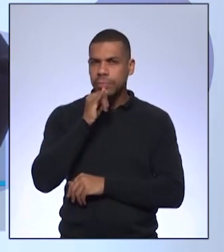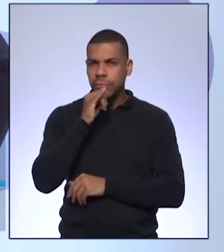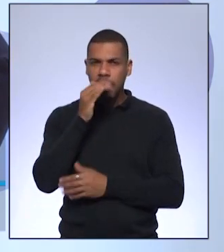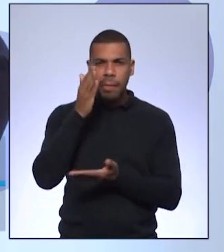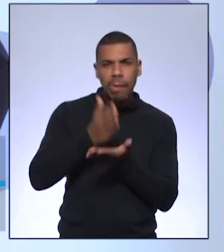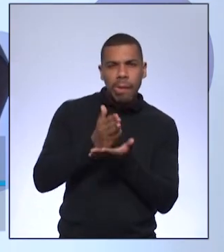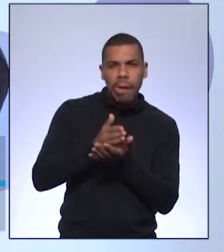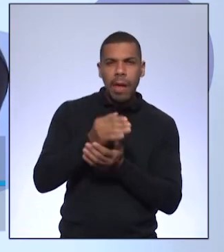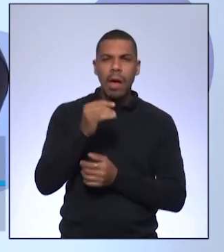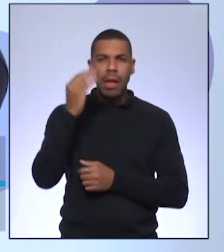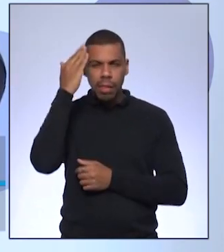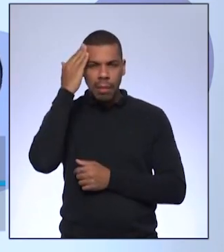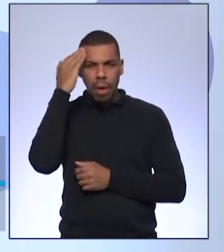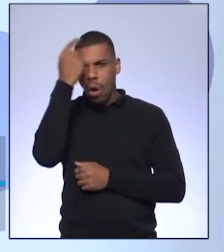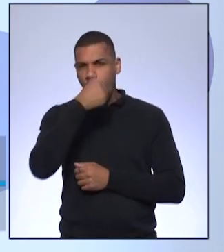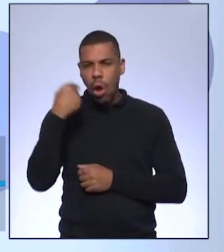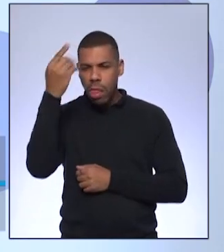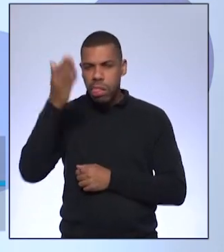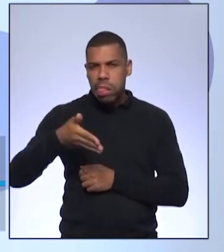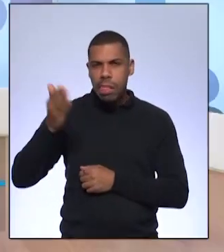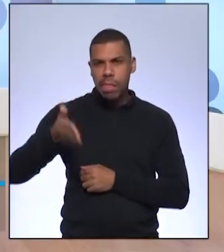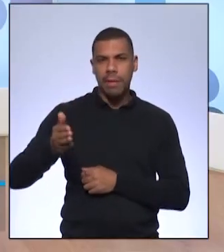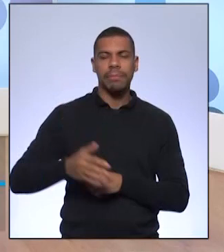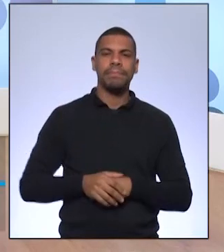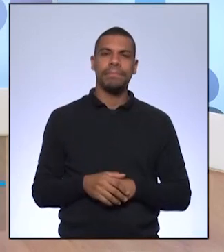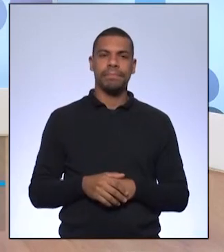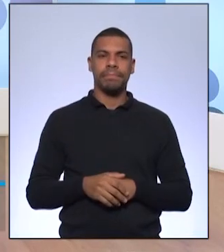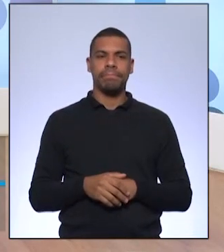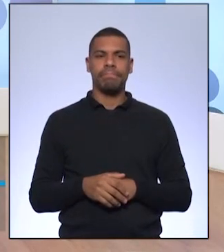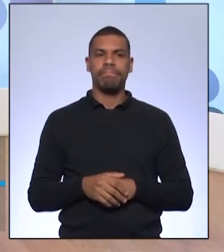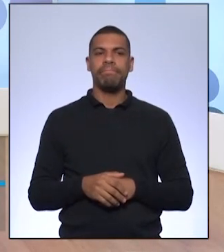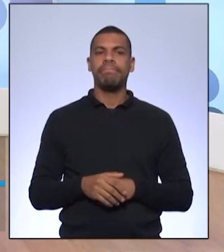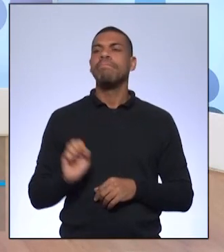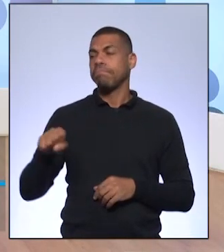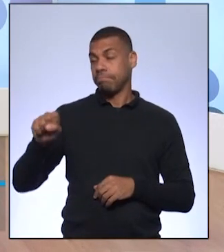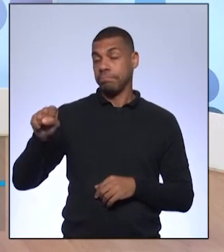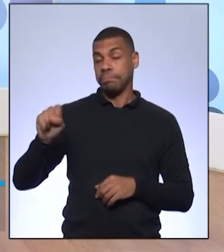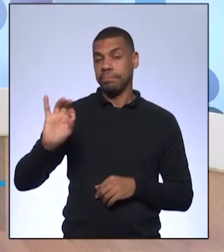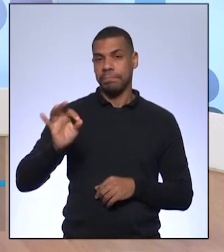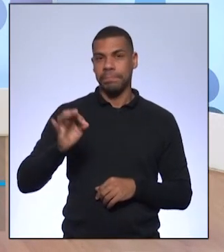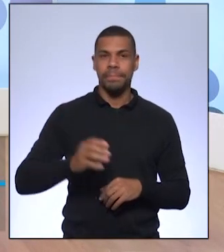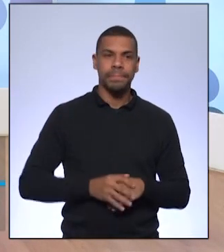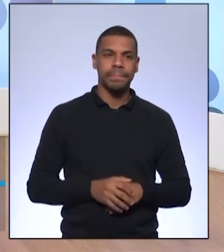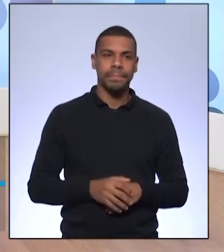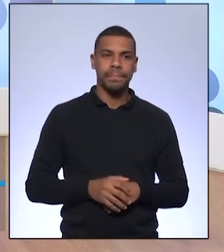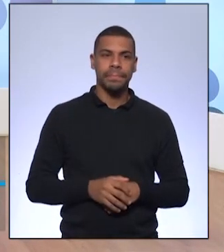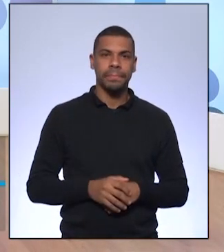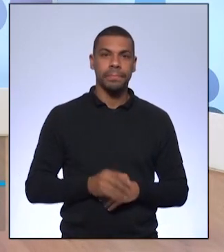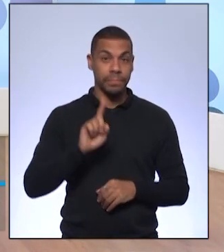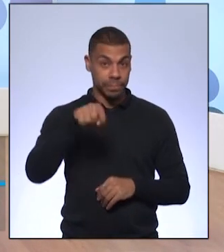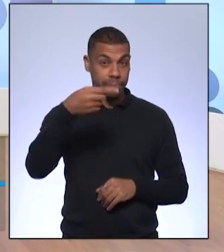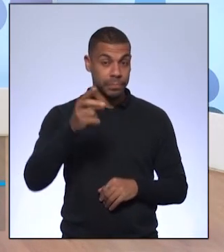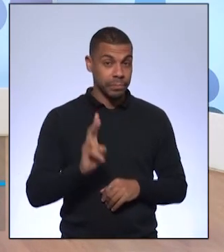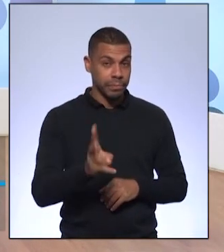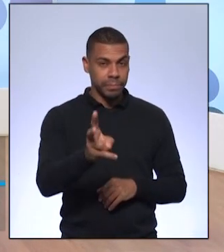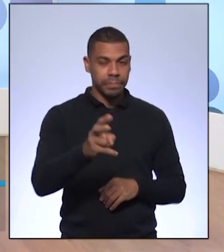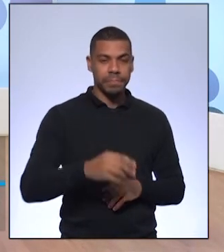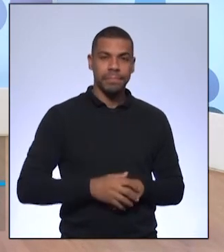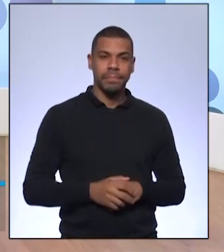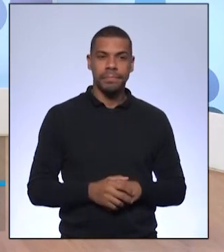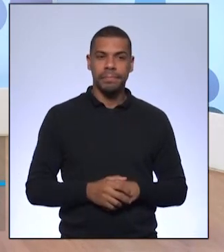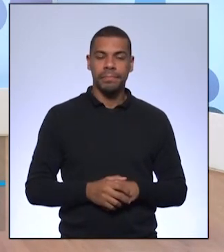alguma fração de hora, alguma coisa assim. Sim, tá, beleza, compreendido. Perfeito. Tudo bem? Vamos lá na sequência?